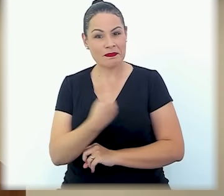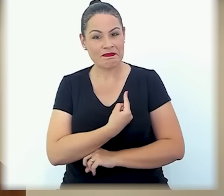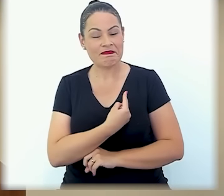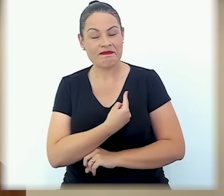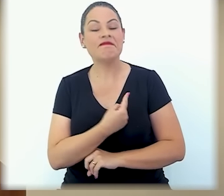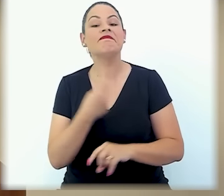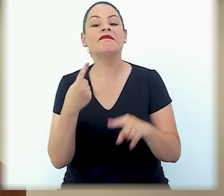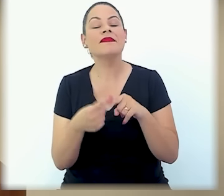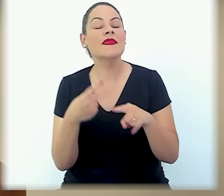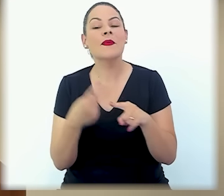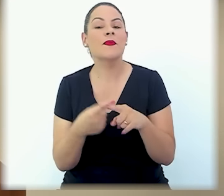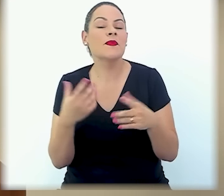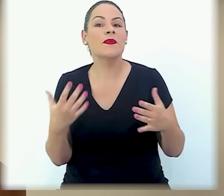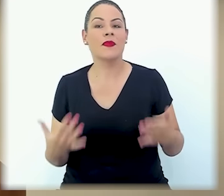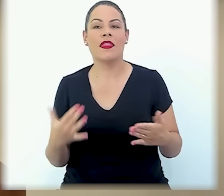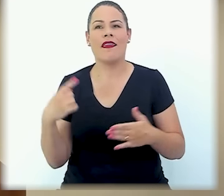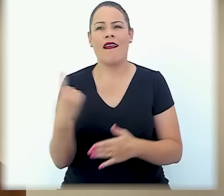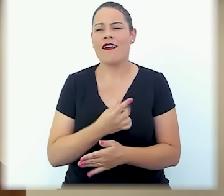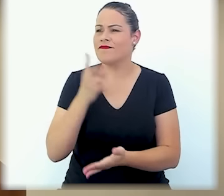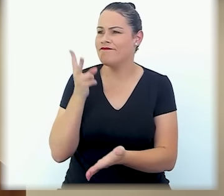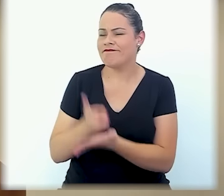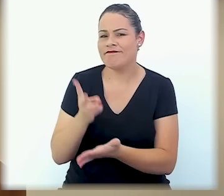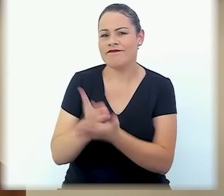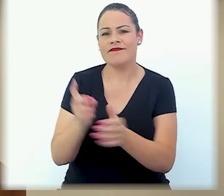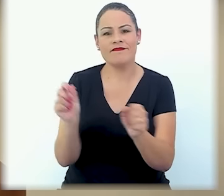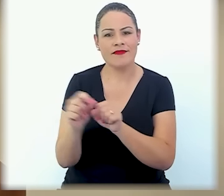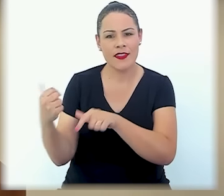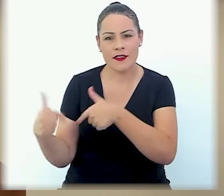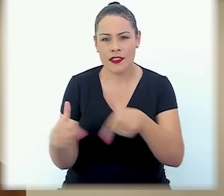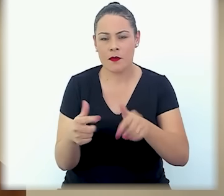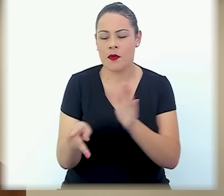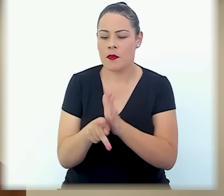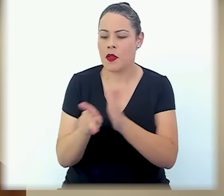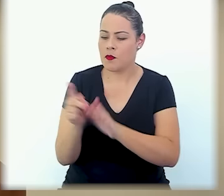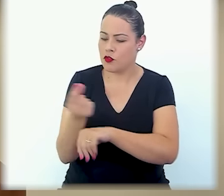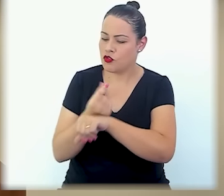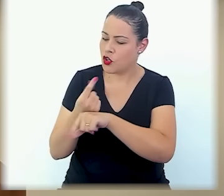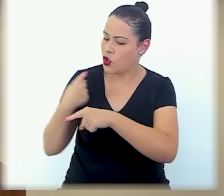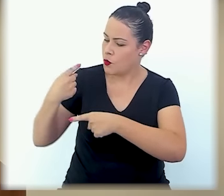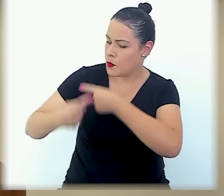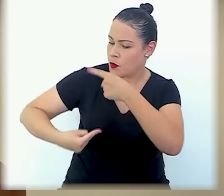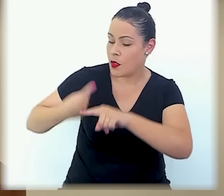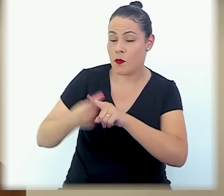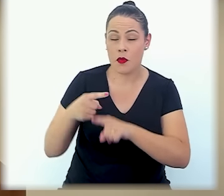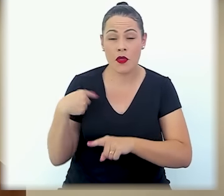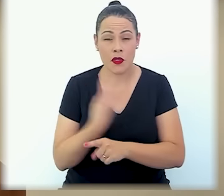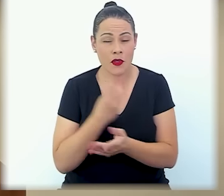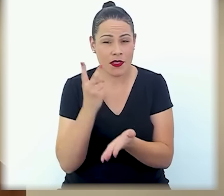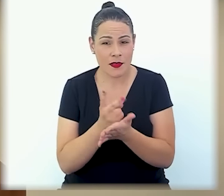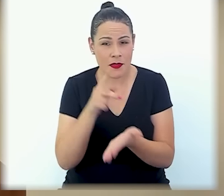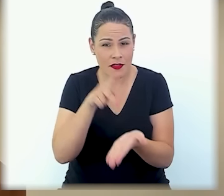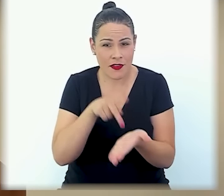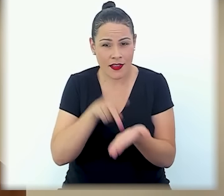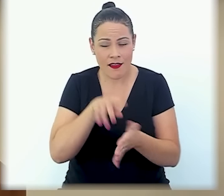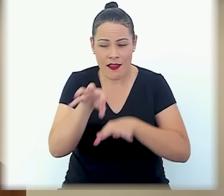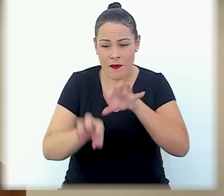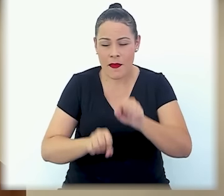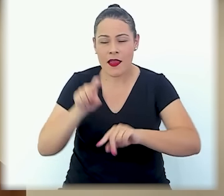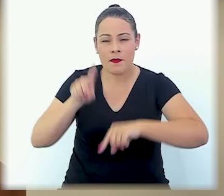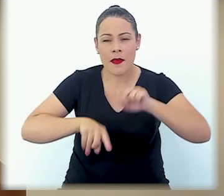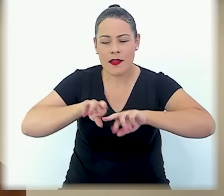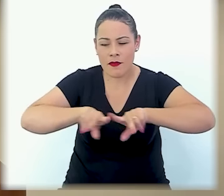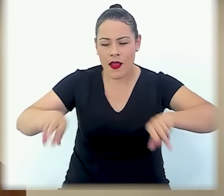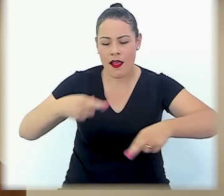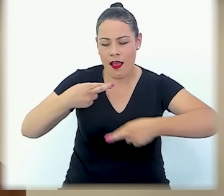recente, né? Porque a gente sempre fez esse trabalho de economia circular, porque nós, na ponta, somos nós catadores de material reciclável